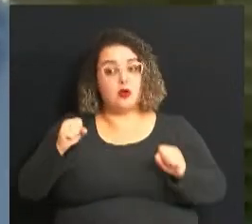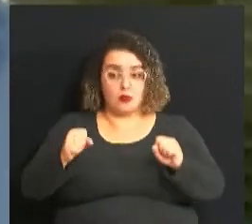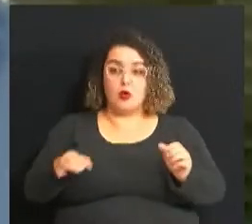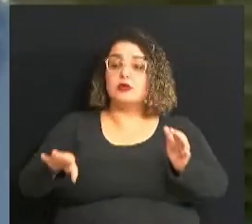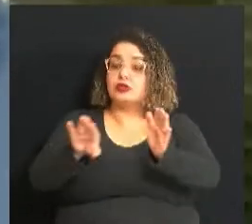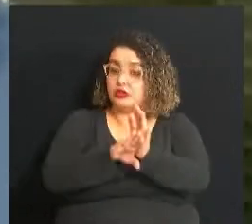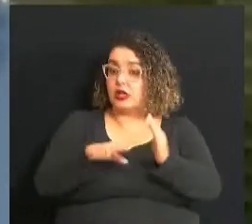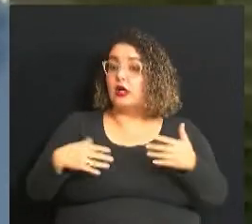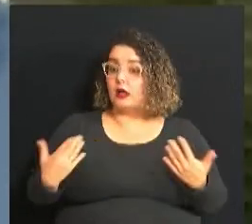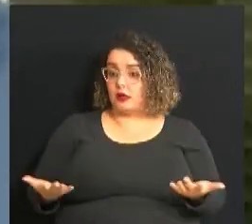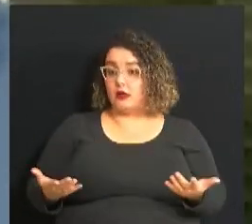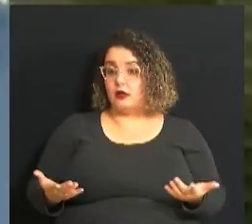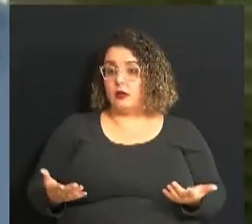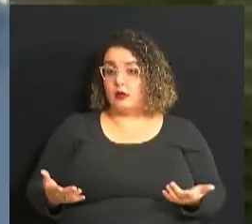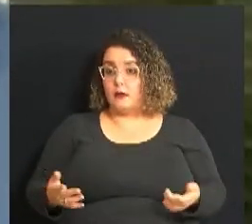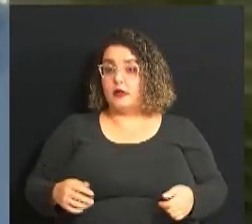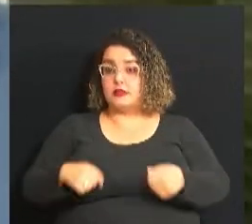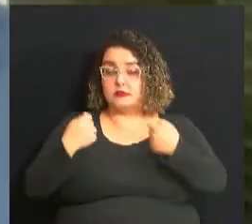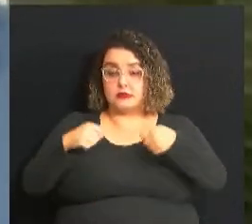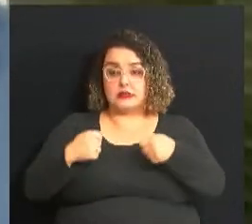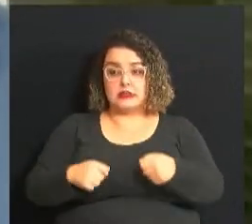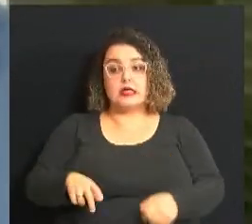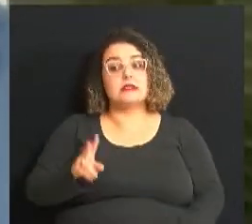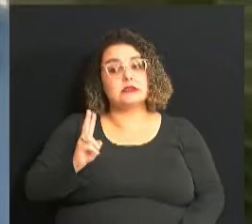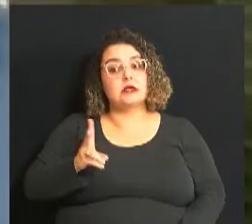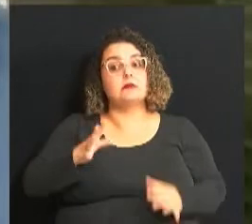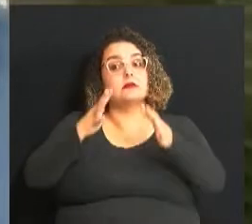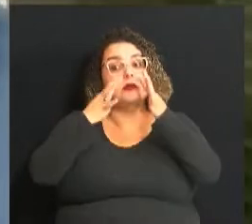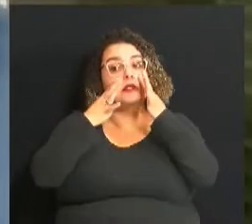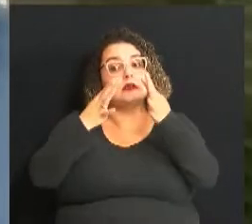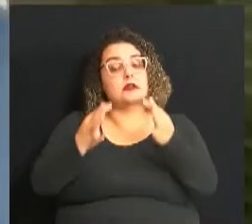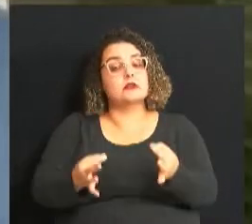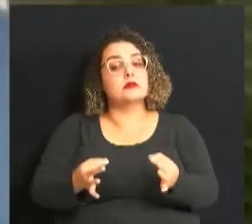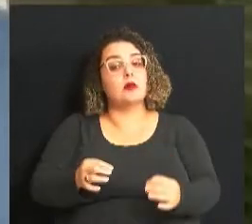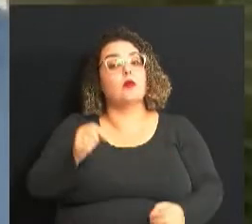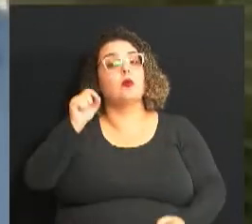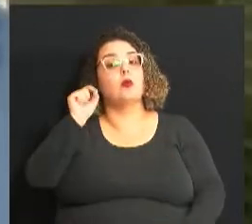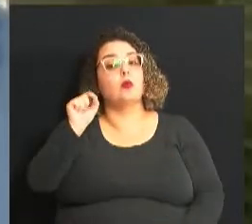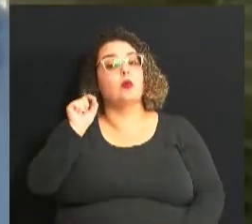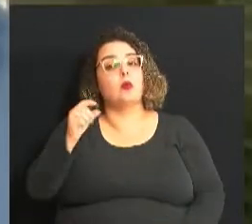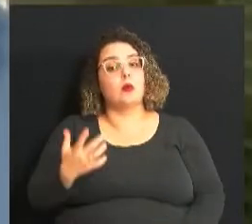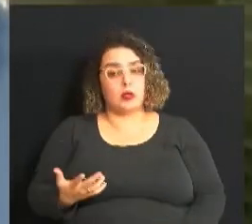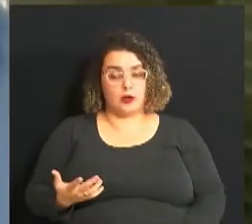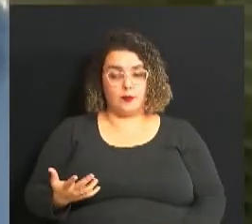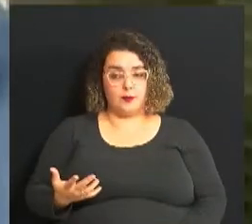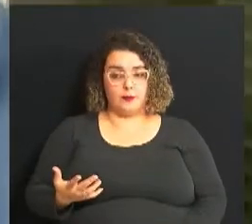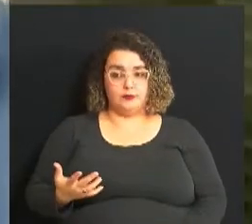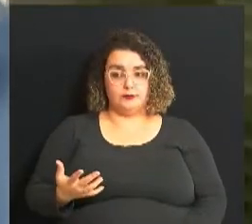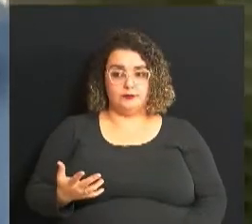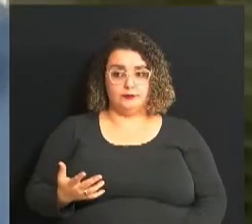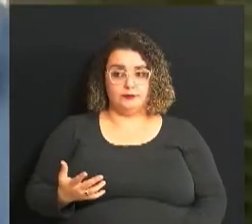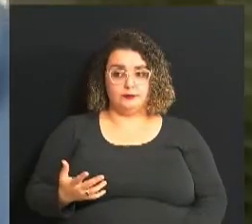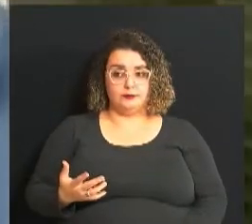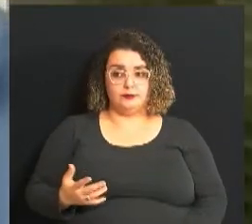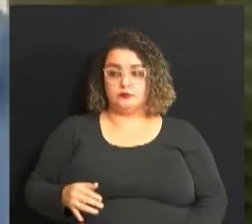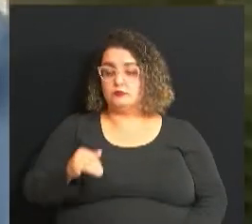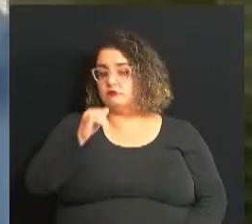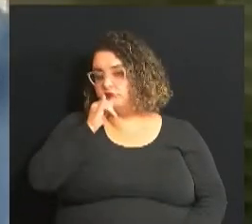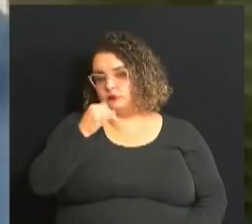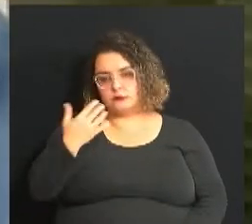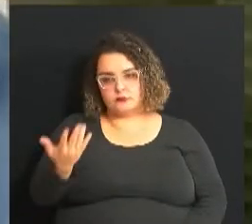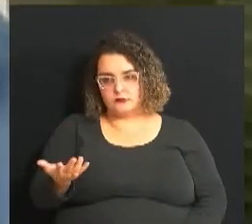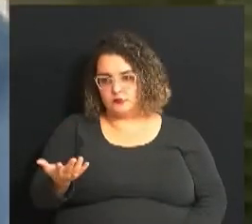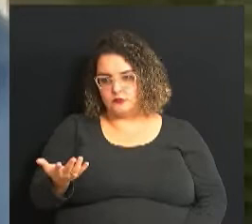Mas a gente tem que sempre prestar atenção que indivíduos que são por exemplo, têm